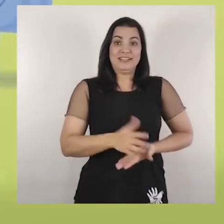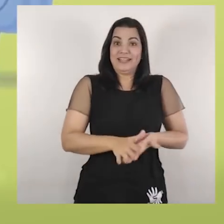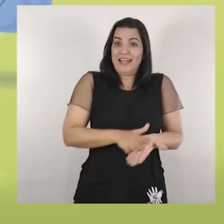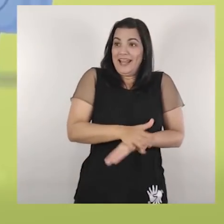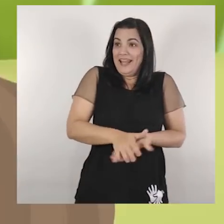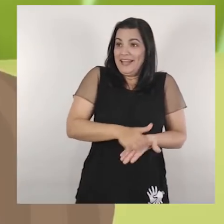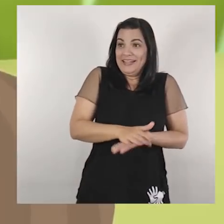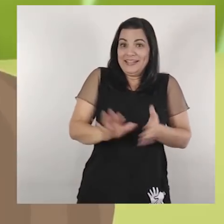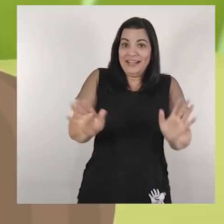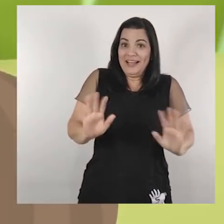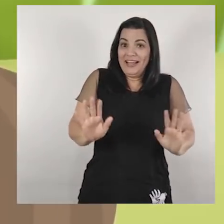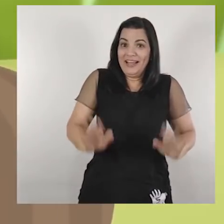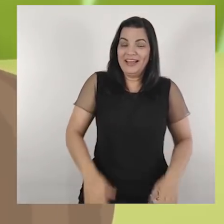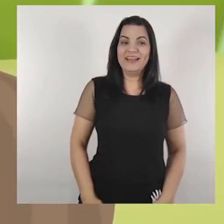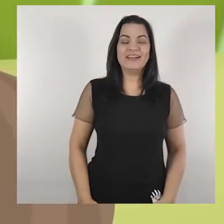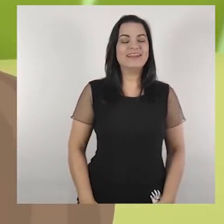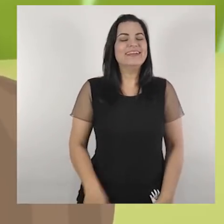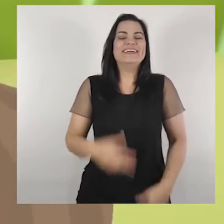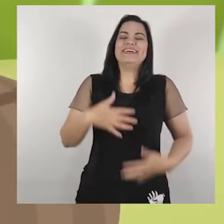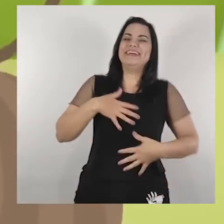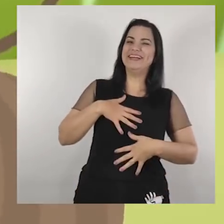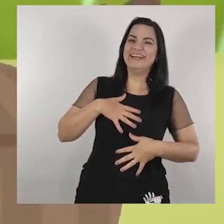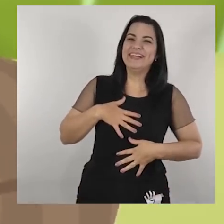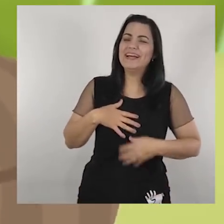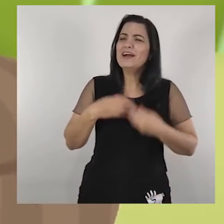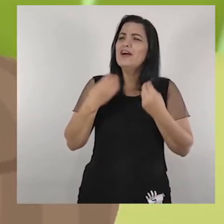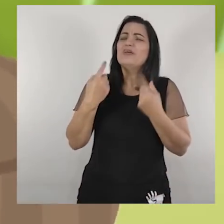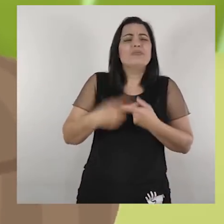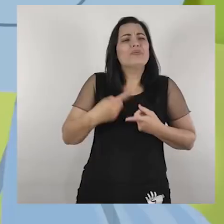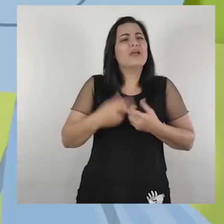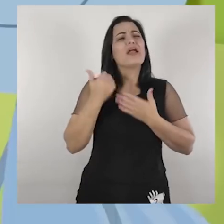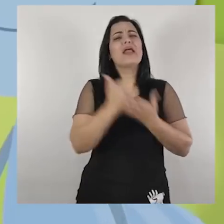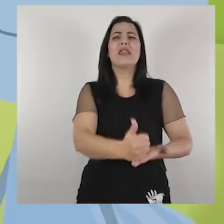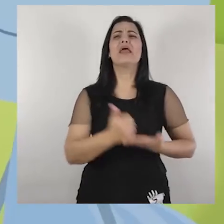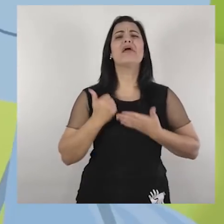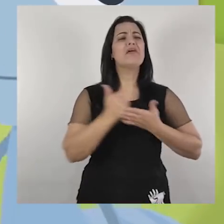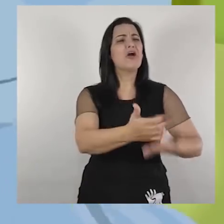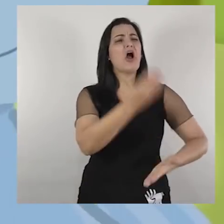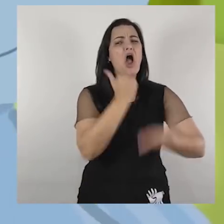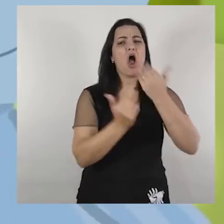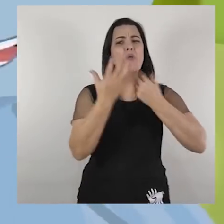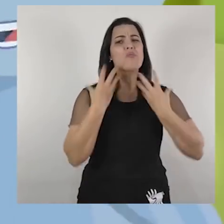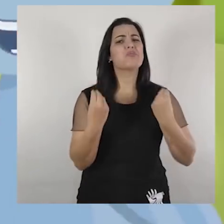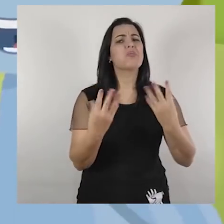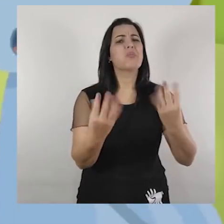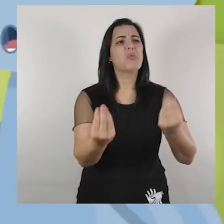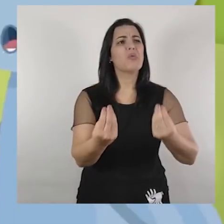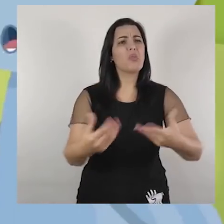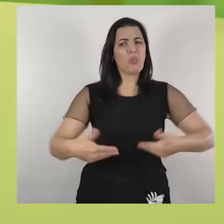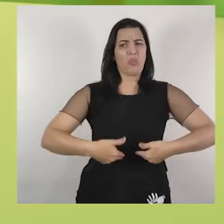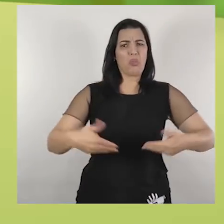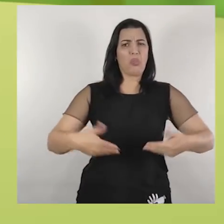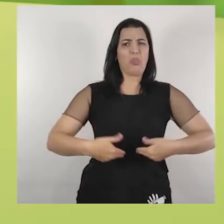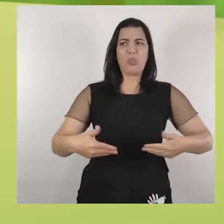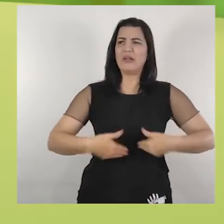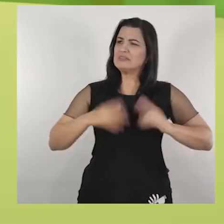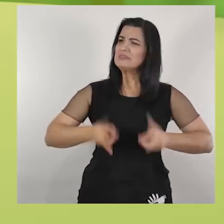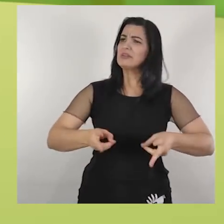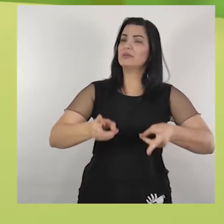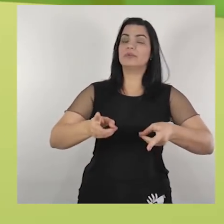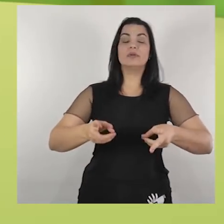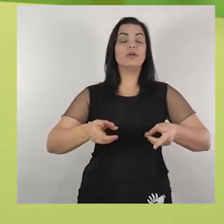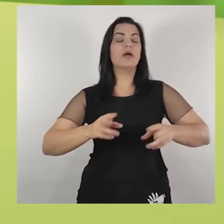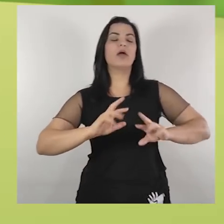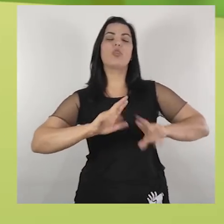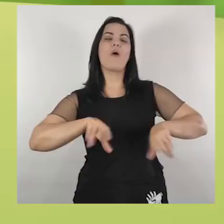cansei. Por que elas levam tanta comida? Que gulosas! Não, na verdade